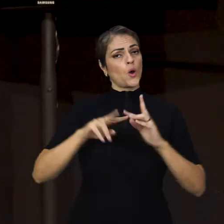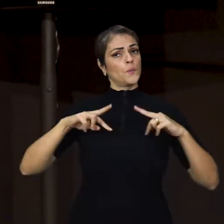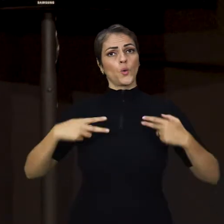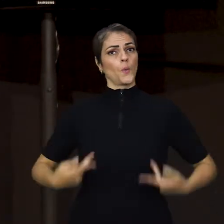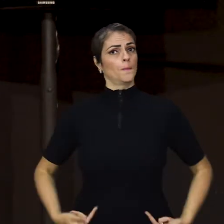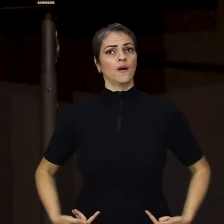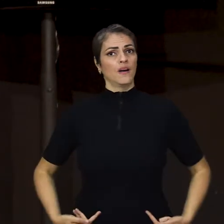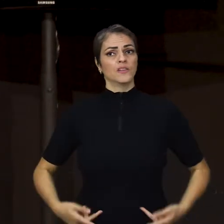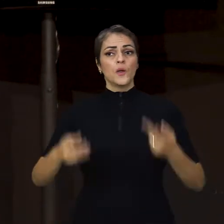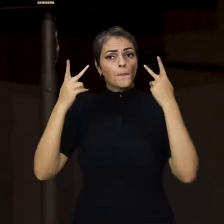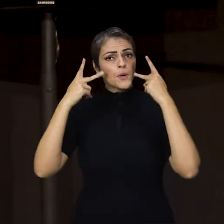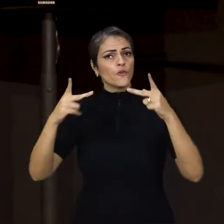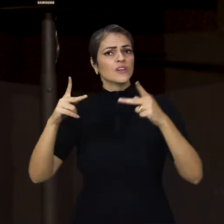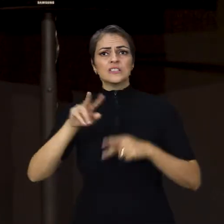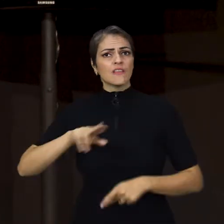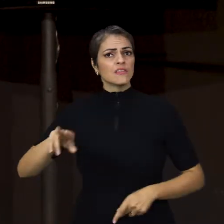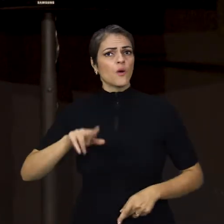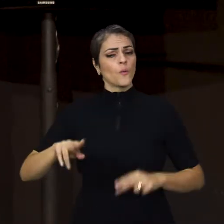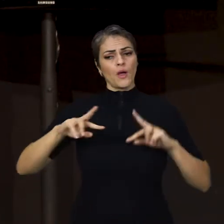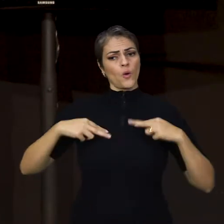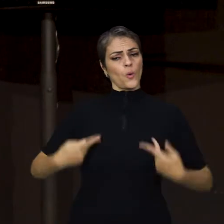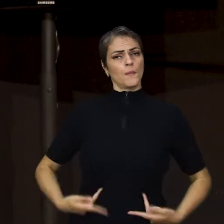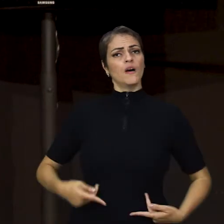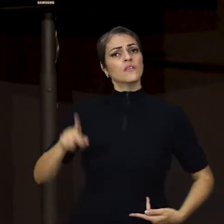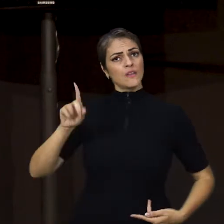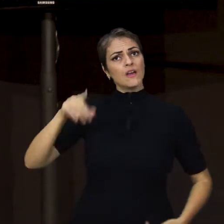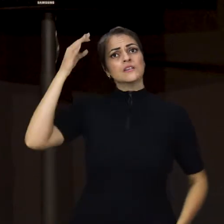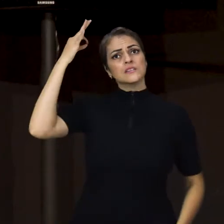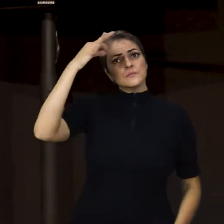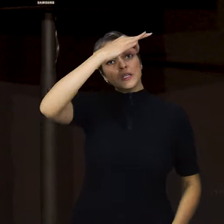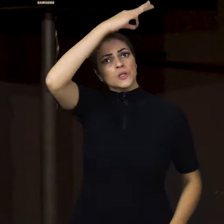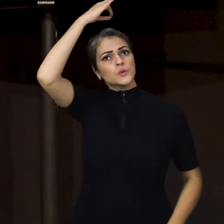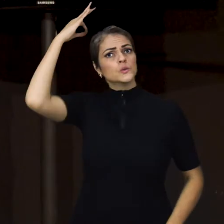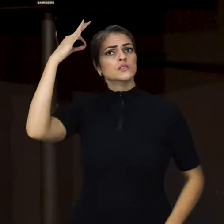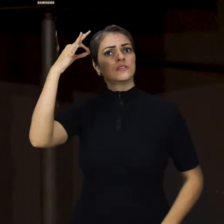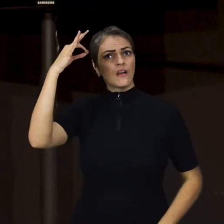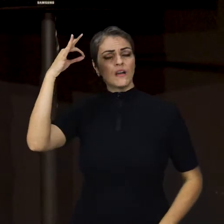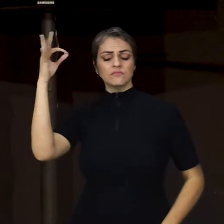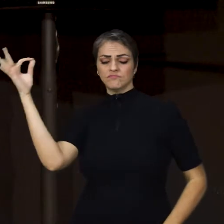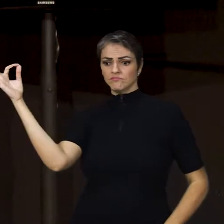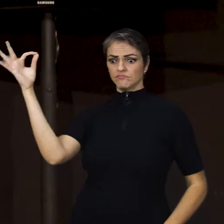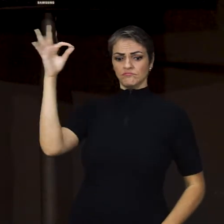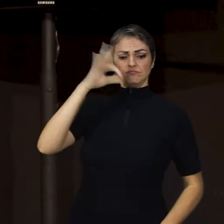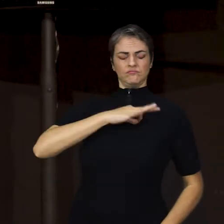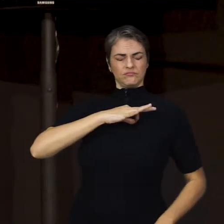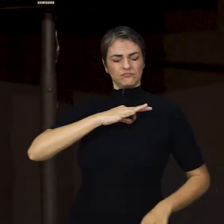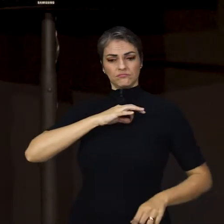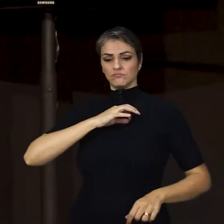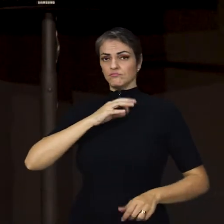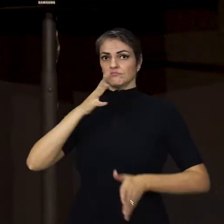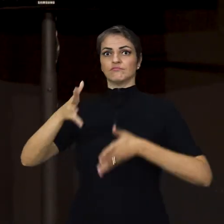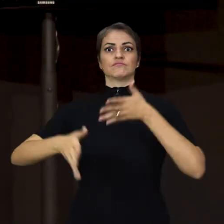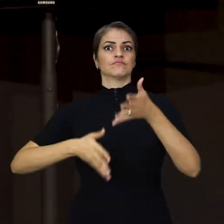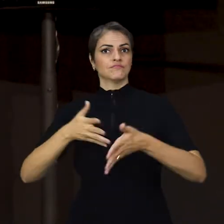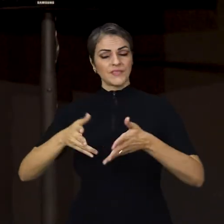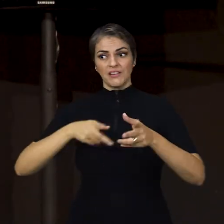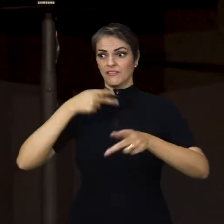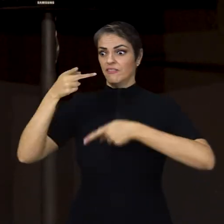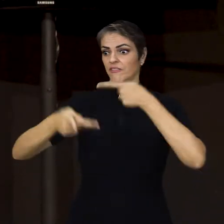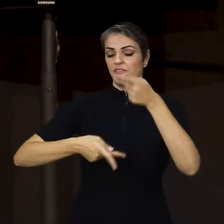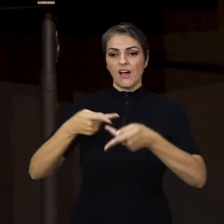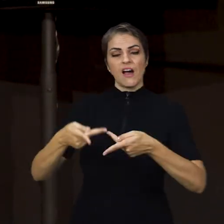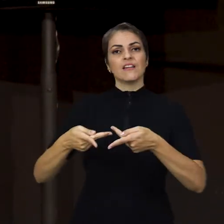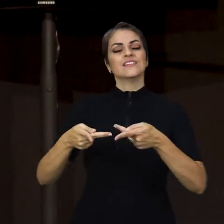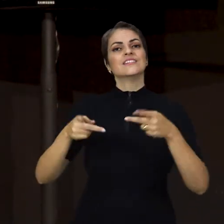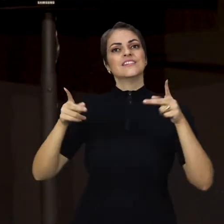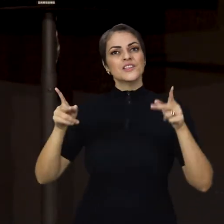sopro do Espírito, é um movimento do Espírito, né? Homens falam da parte de Deus movidos pelo Espírito, é uma ideia similar ao